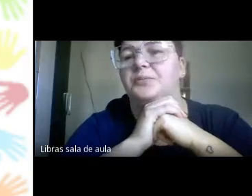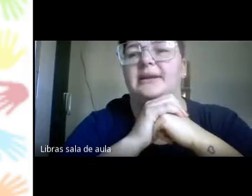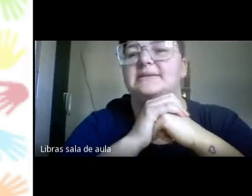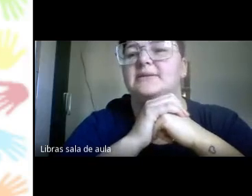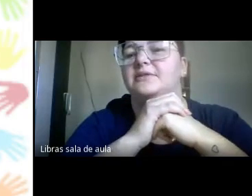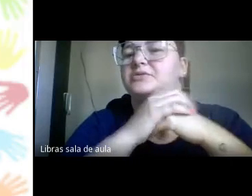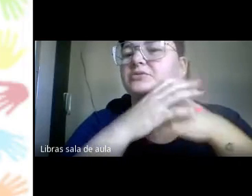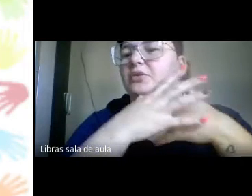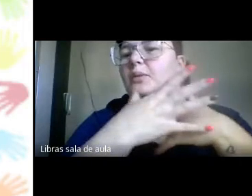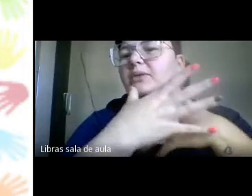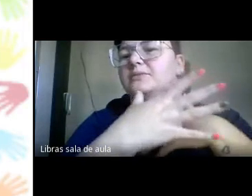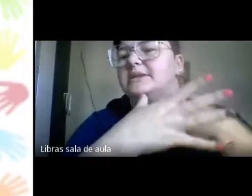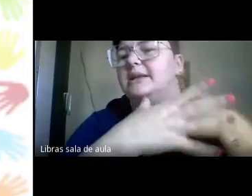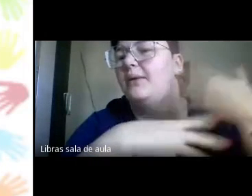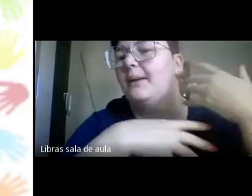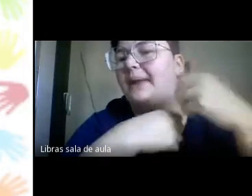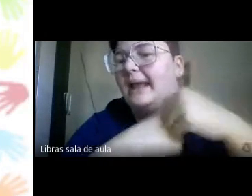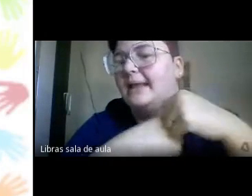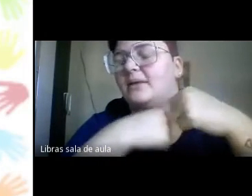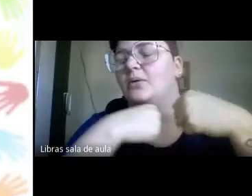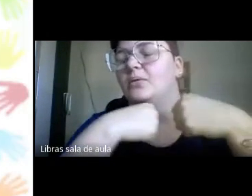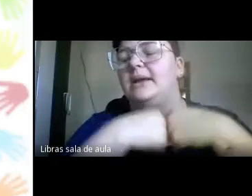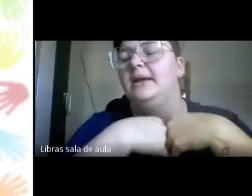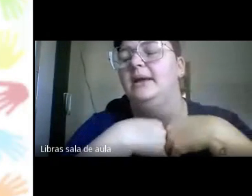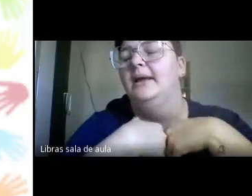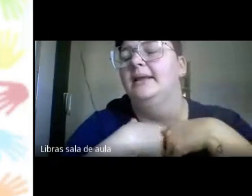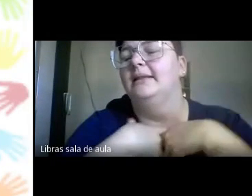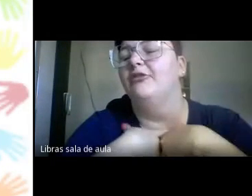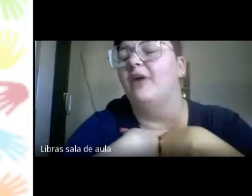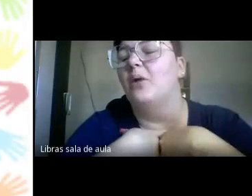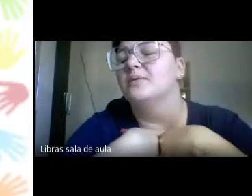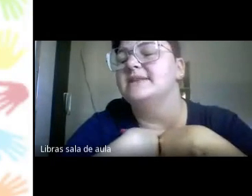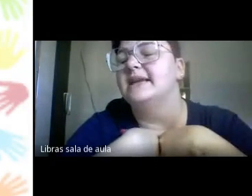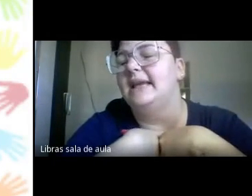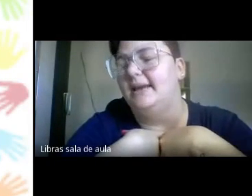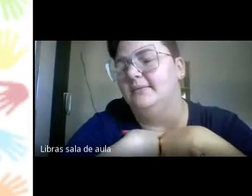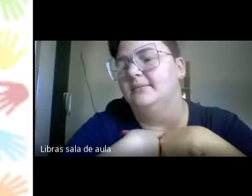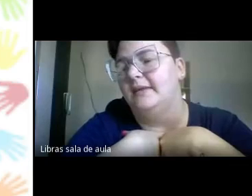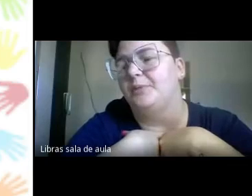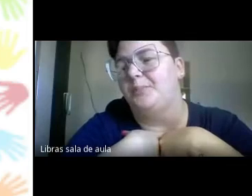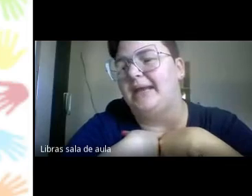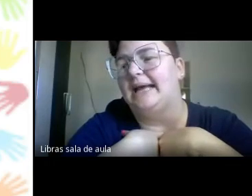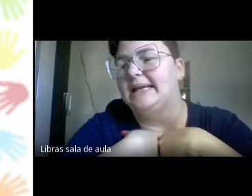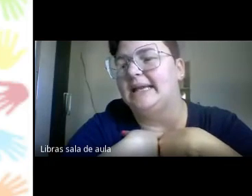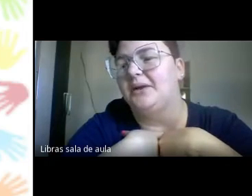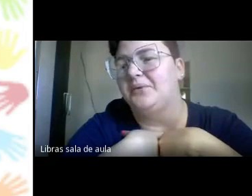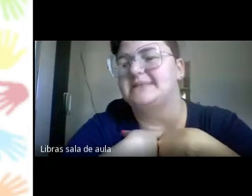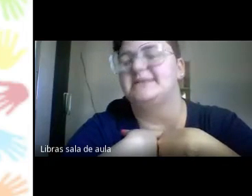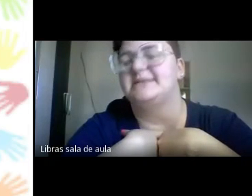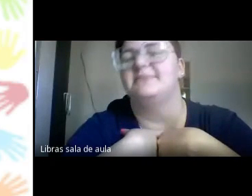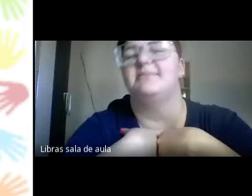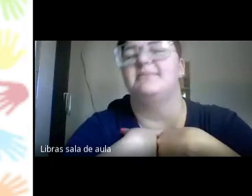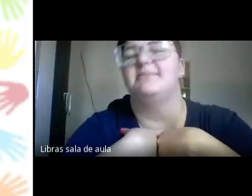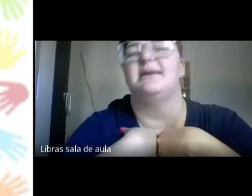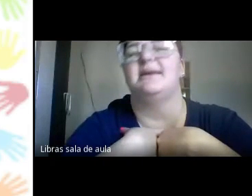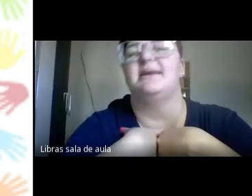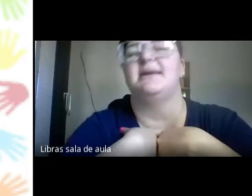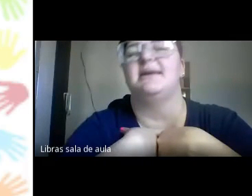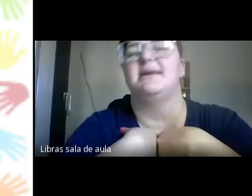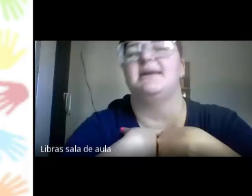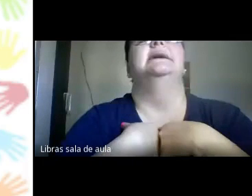lado, porque eles são vistos como alunos que não aprendem ou que não vão conseguir se apropriar daquele conhecimento,